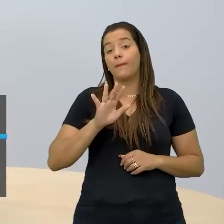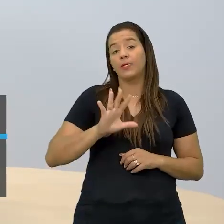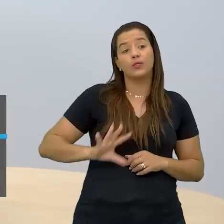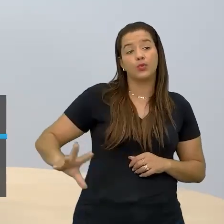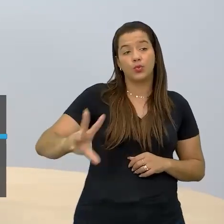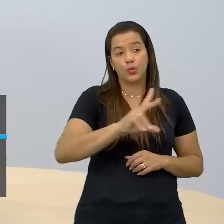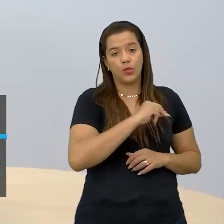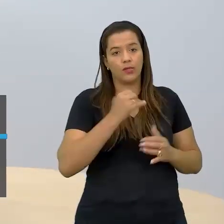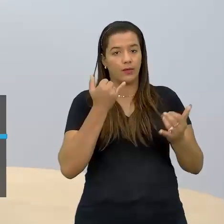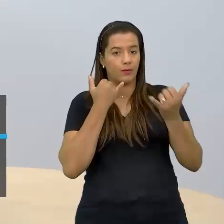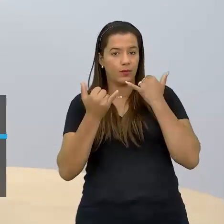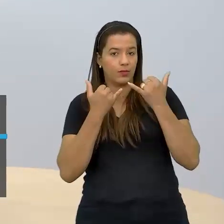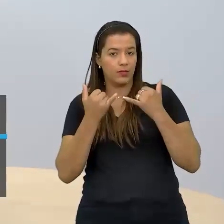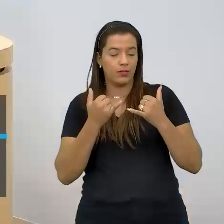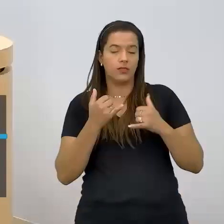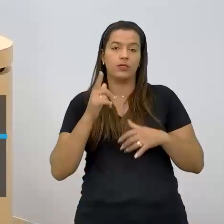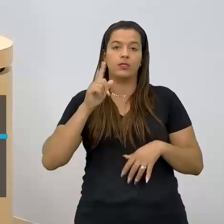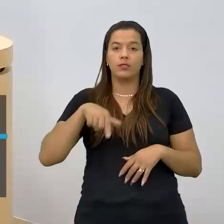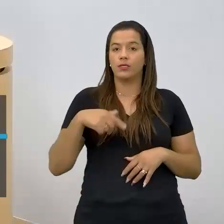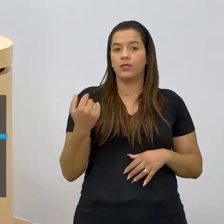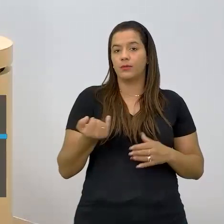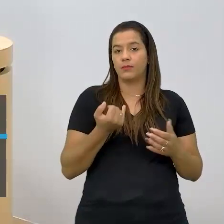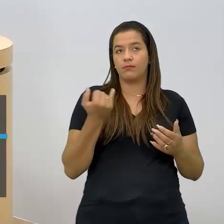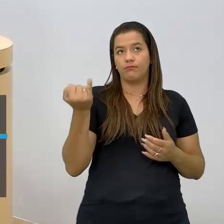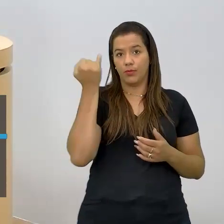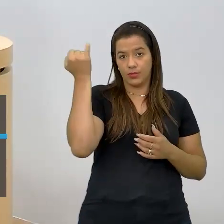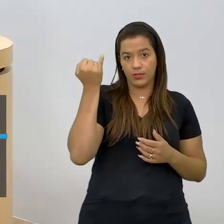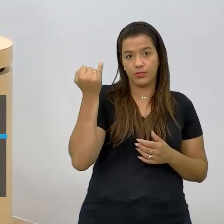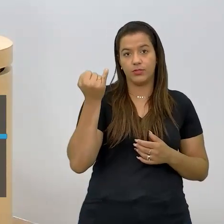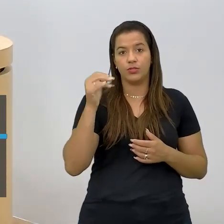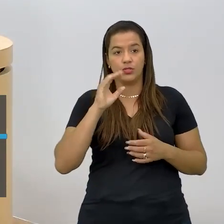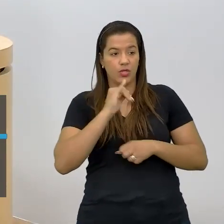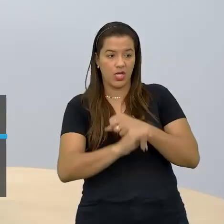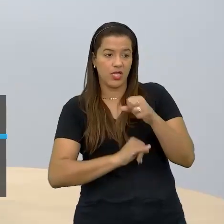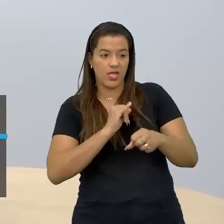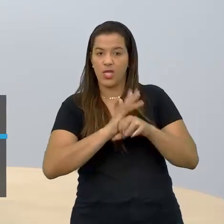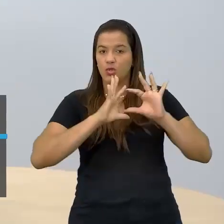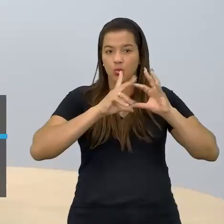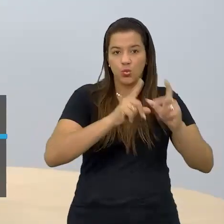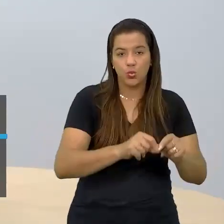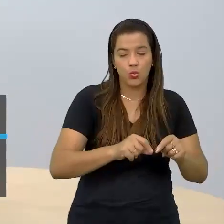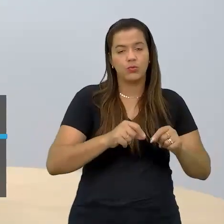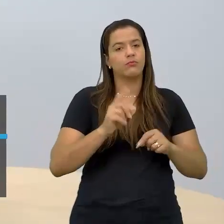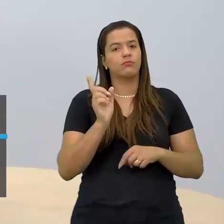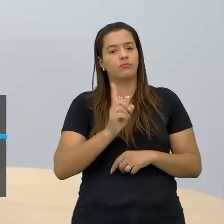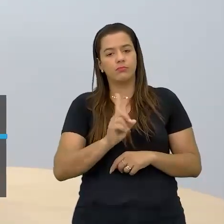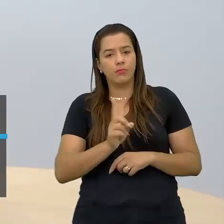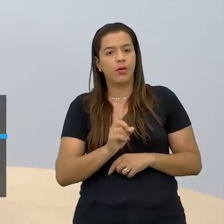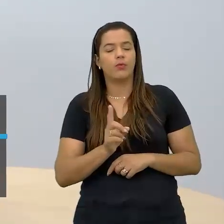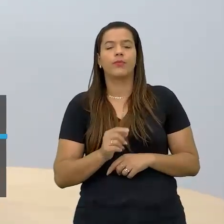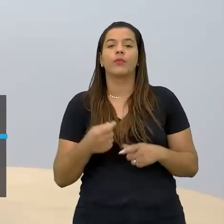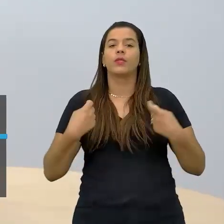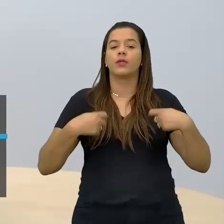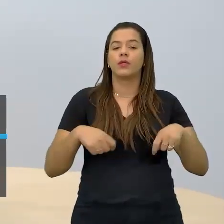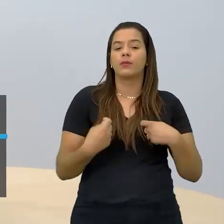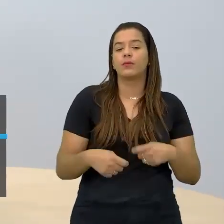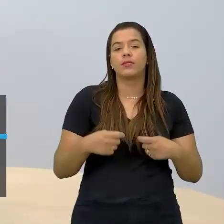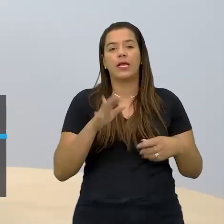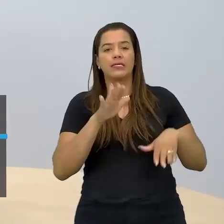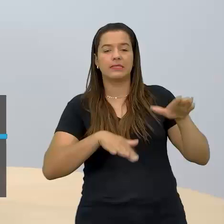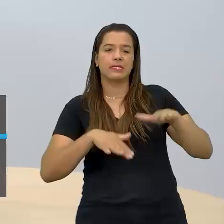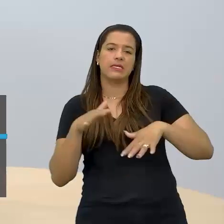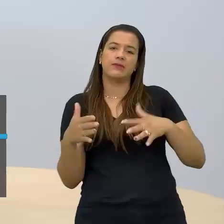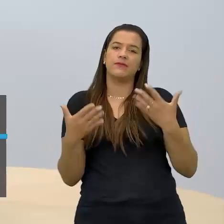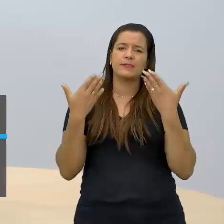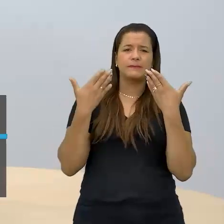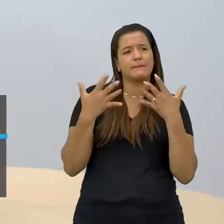informação é relevante na internet. Nesse mundo de informações que nós temos hoje, que os estudantes eles estão imersos, eles podem ficar um pouco